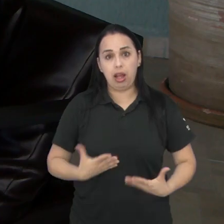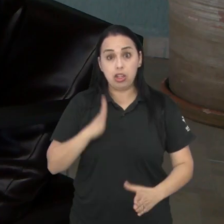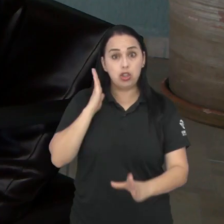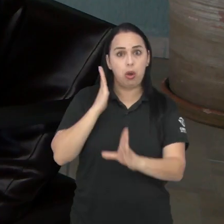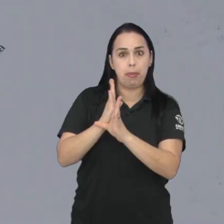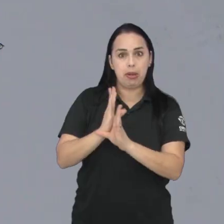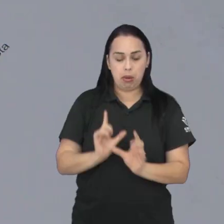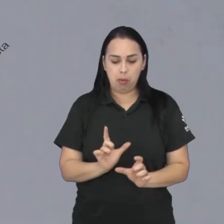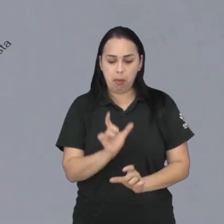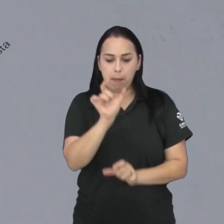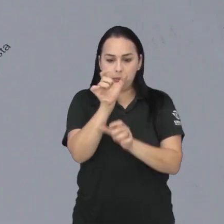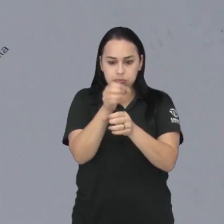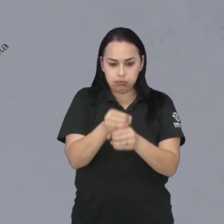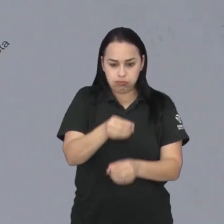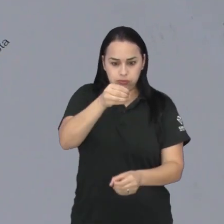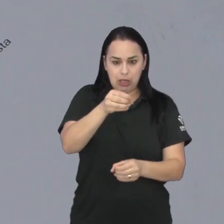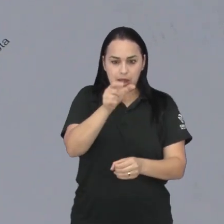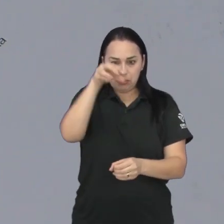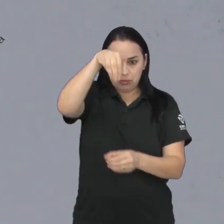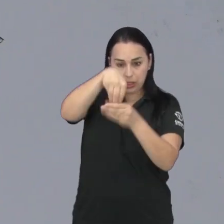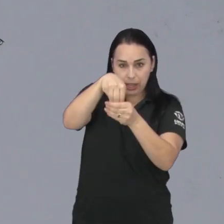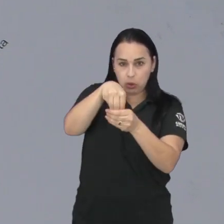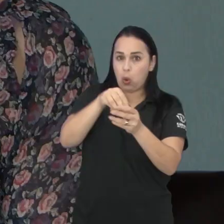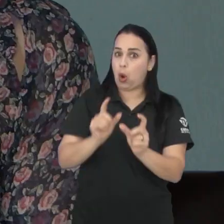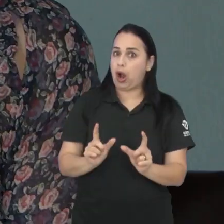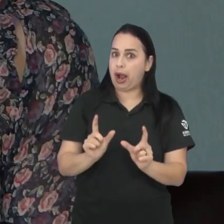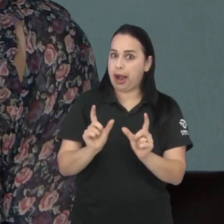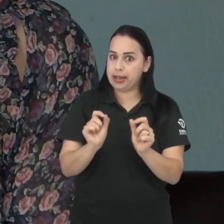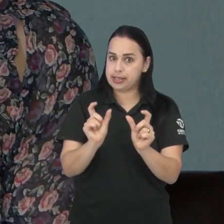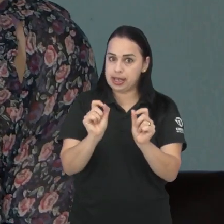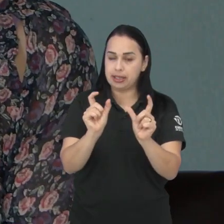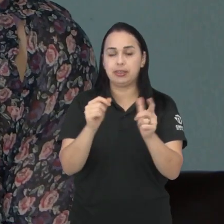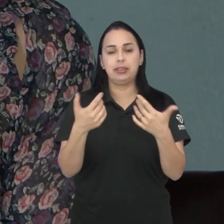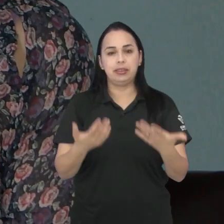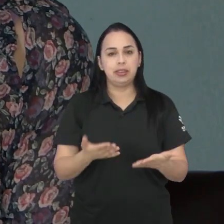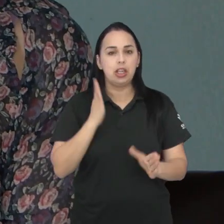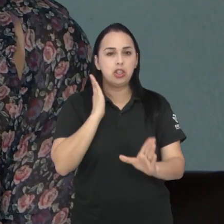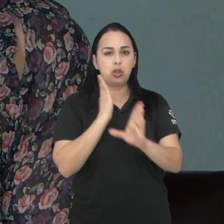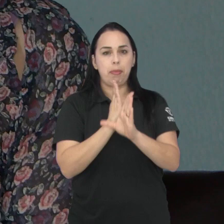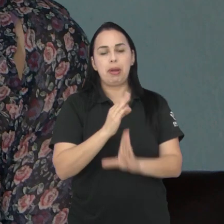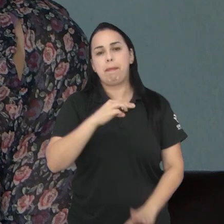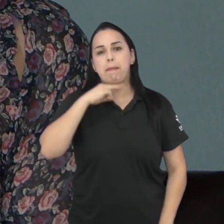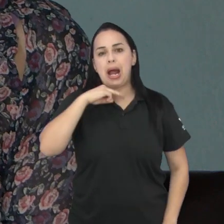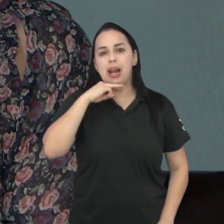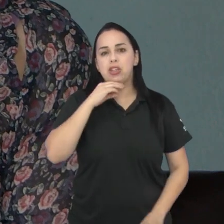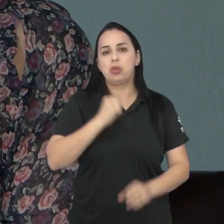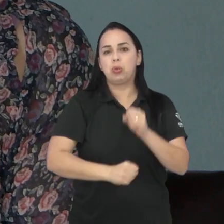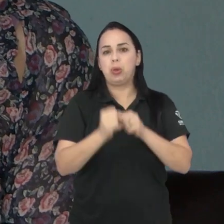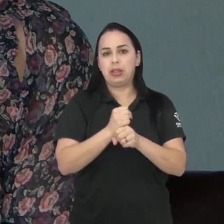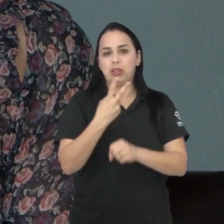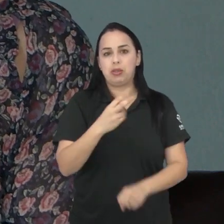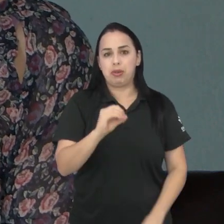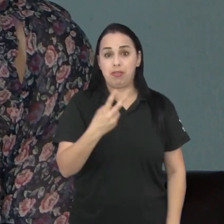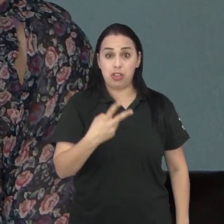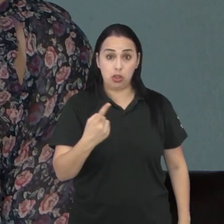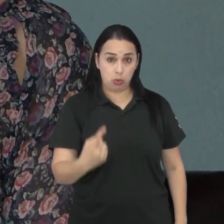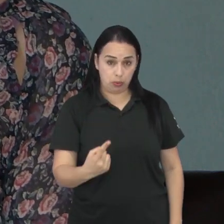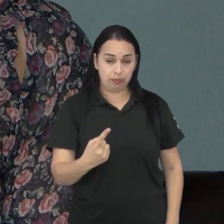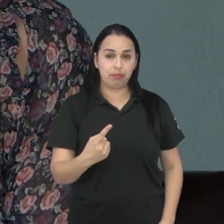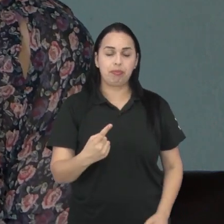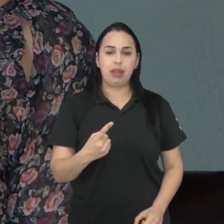com mieloma um câncer raro na medula óssea diagnosticou e isso em março de 2021